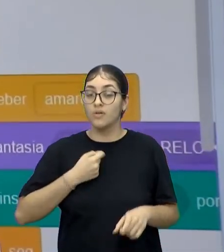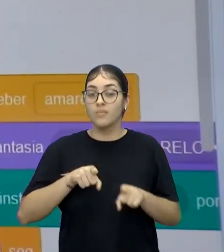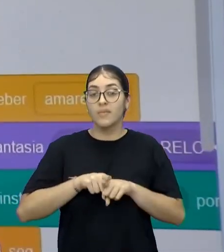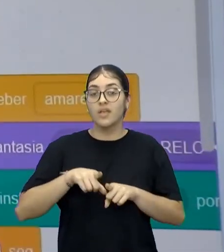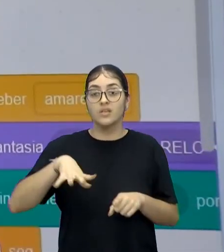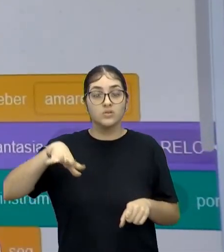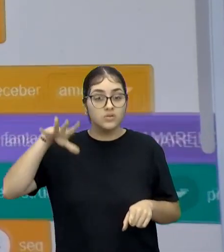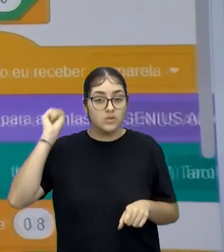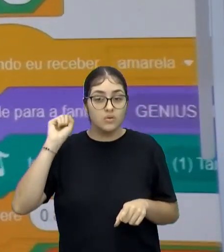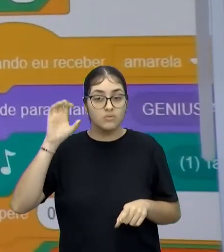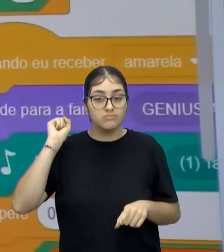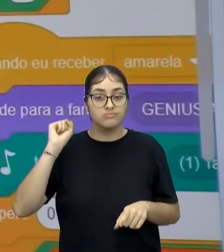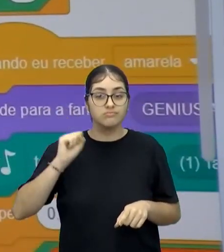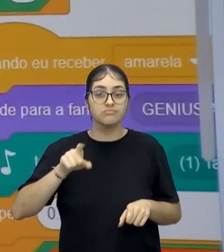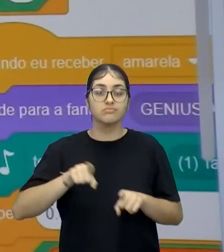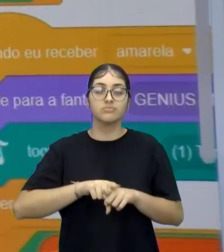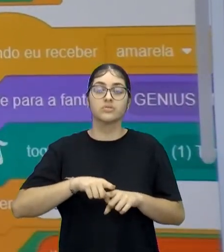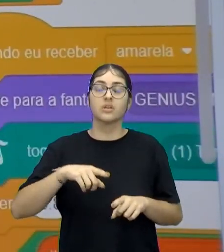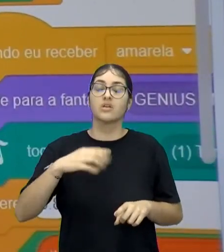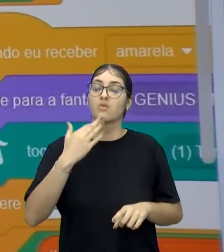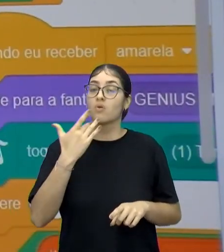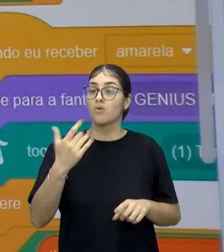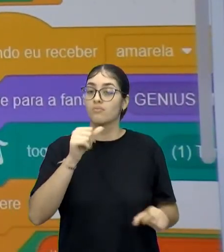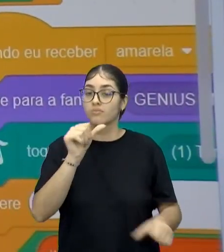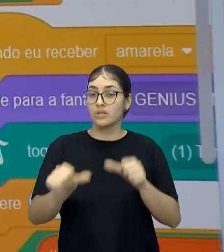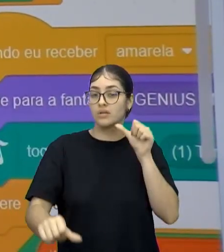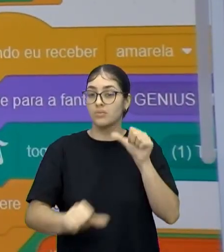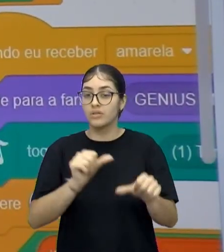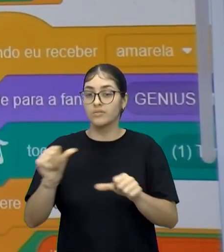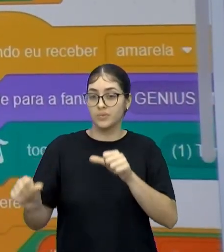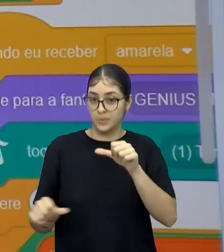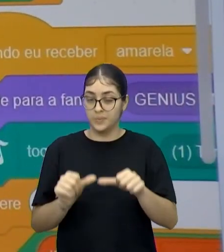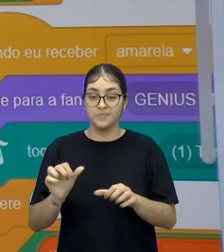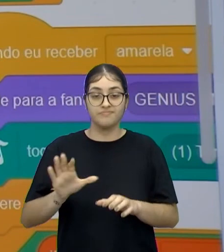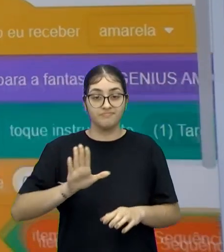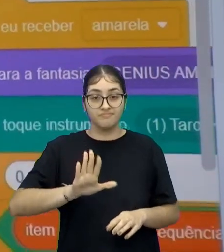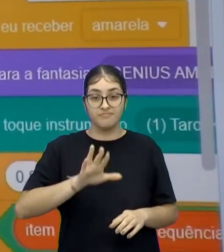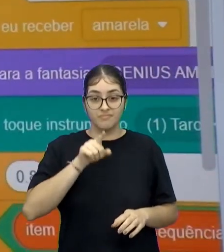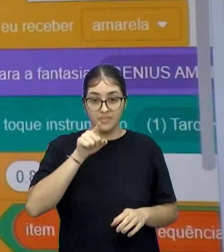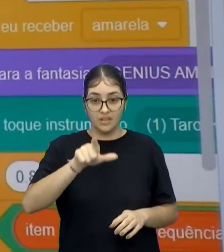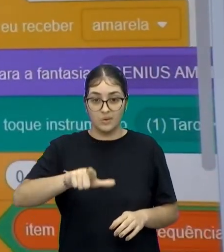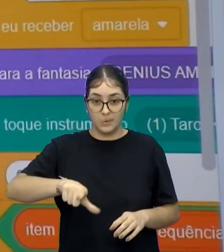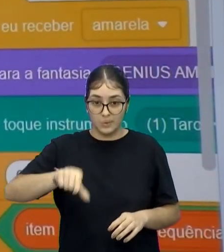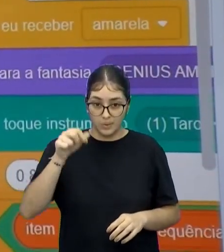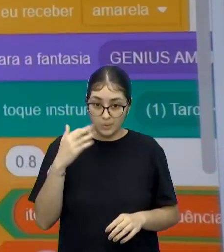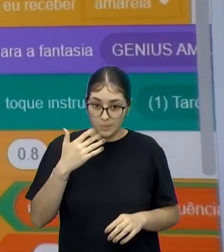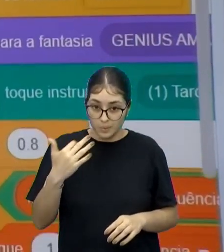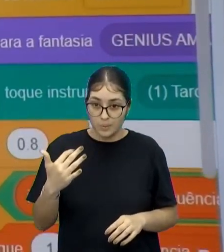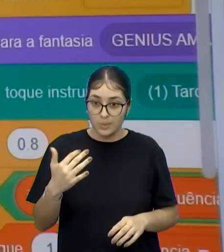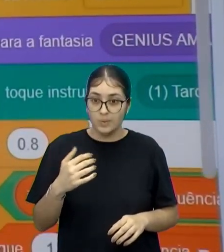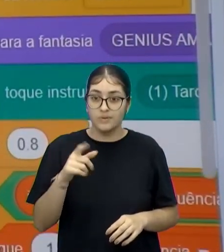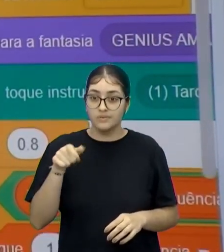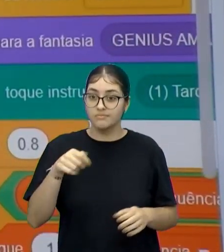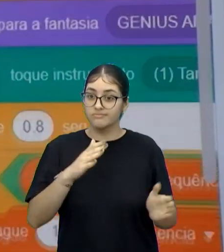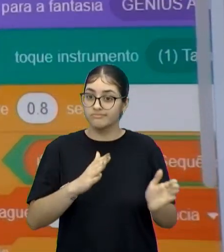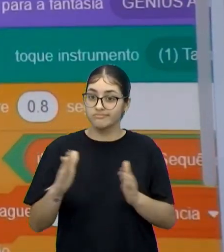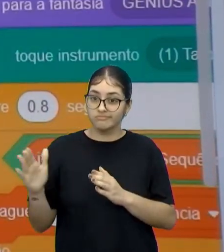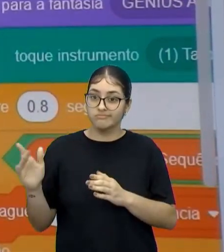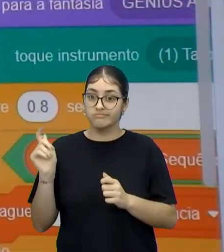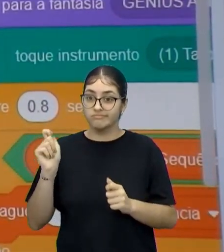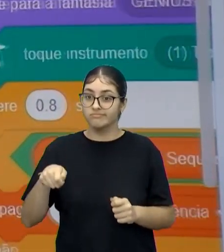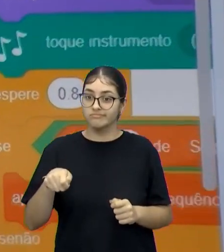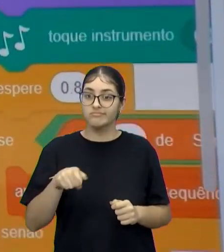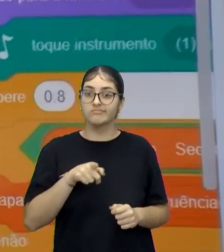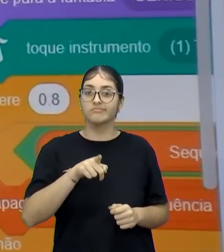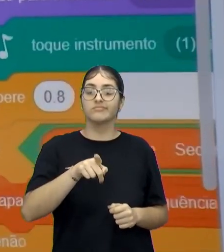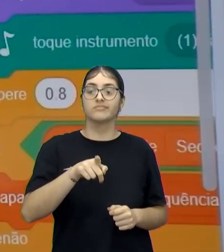né? E aí vai trocando as cores e vai esperando. Se você acertou a sequência, veja lá quando ele falou, olha, se você acertar,